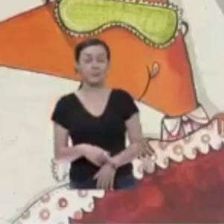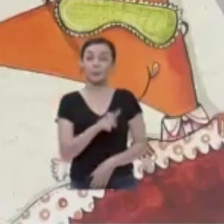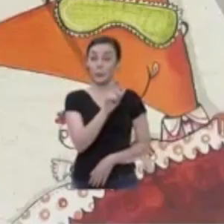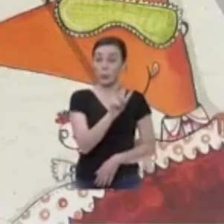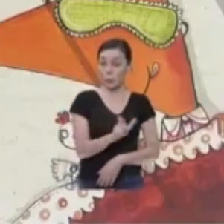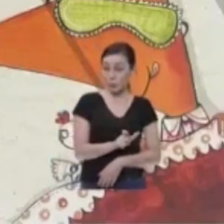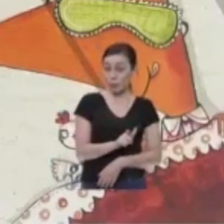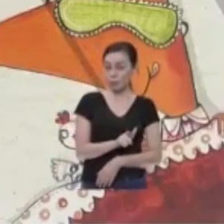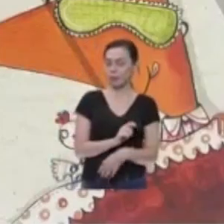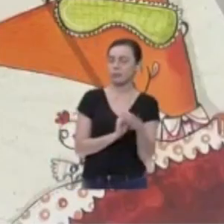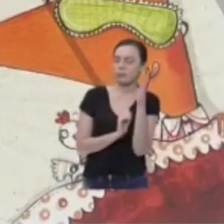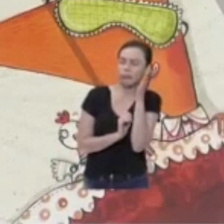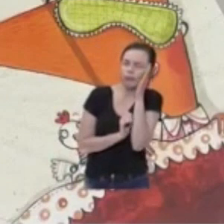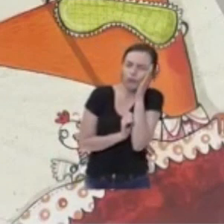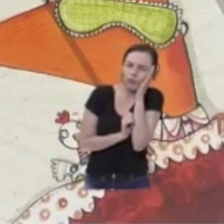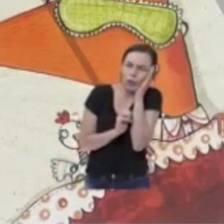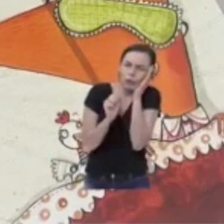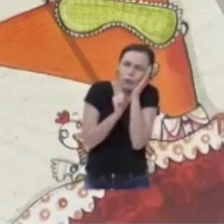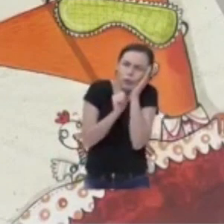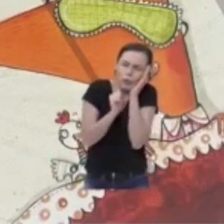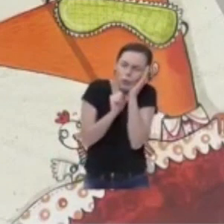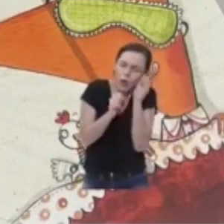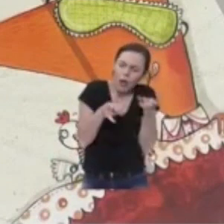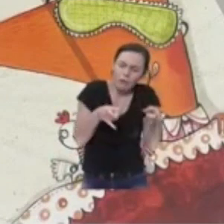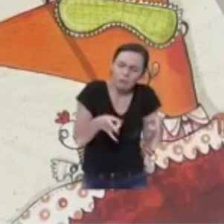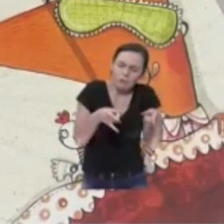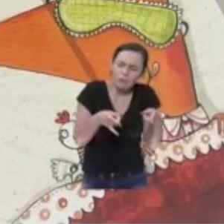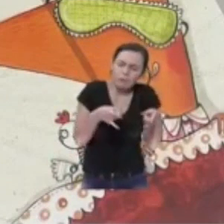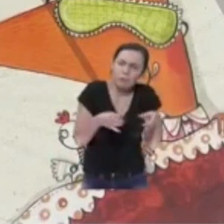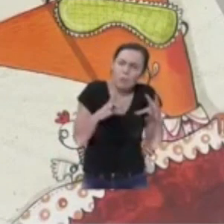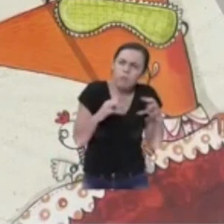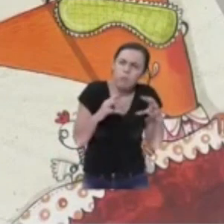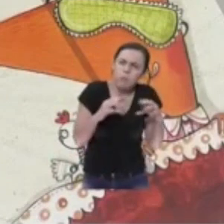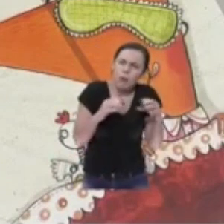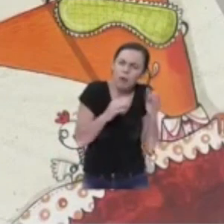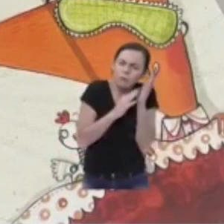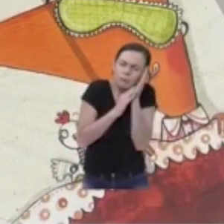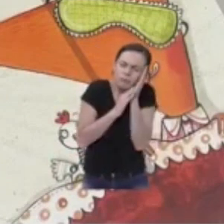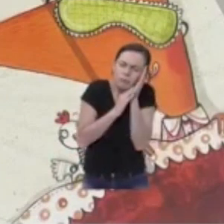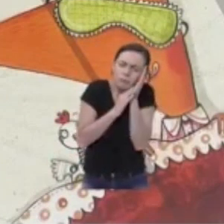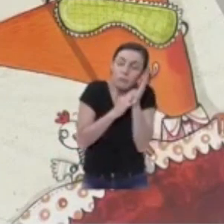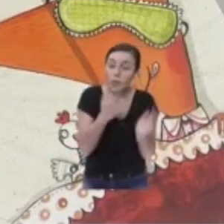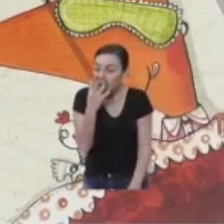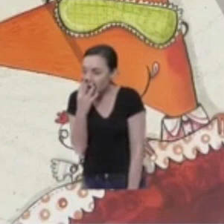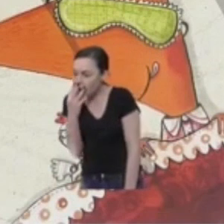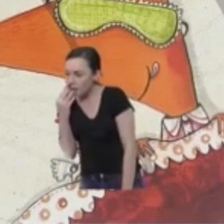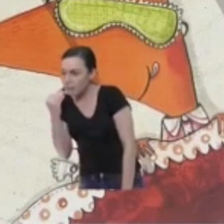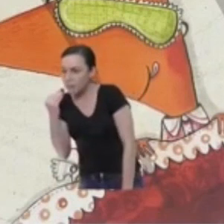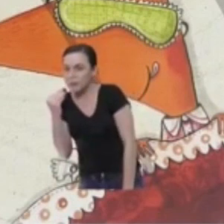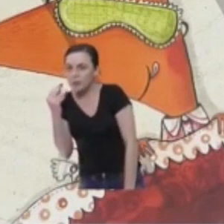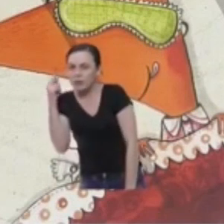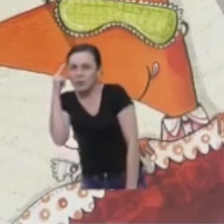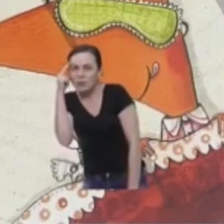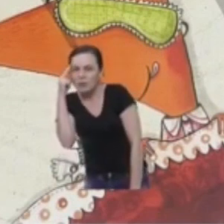ainda." Enquanto ele dormia, aconchegado em sua confortável cama, Rapunzela tinha